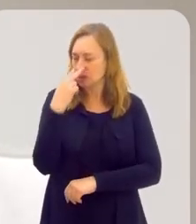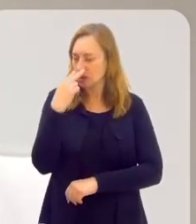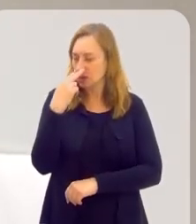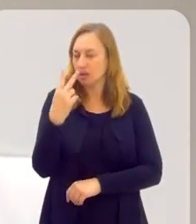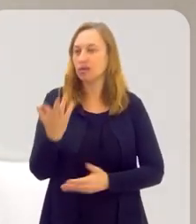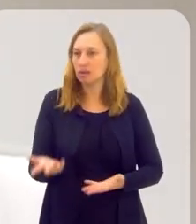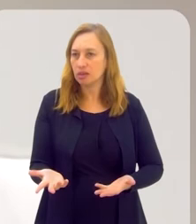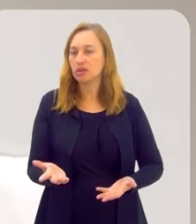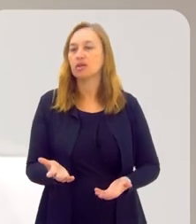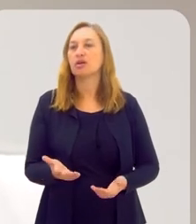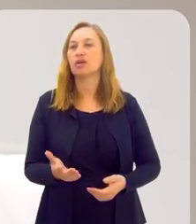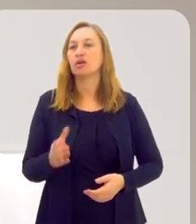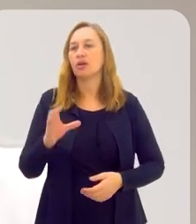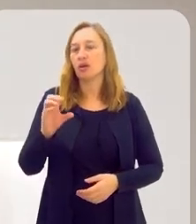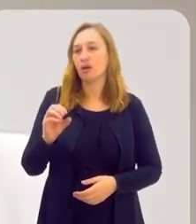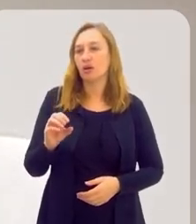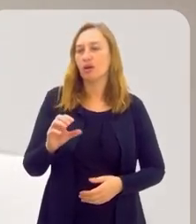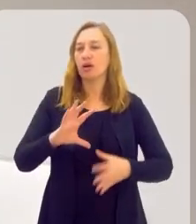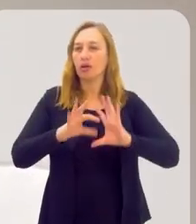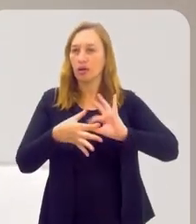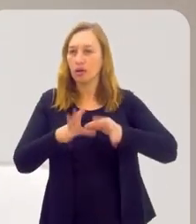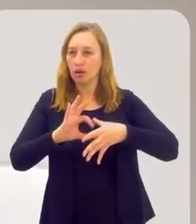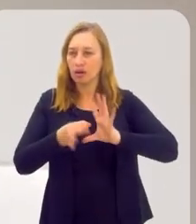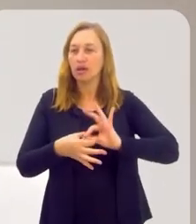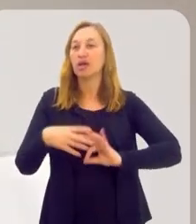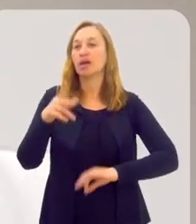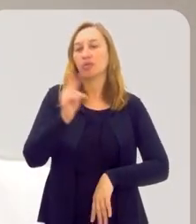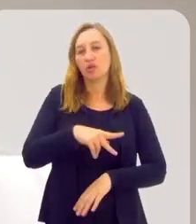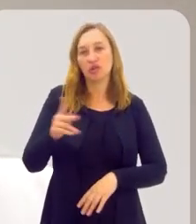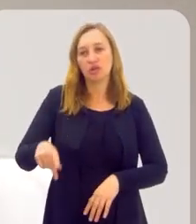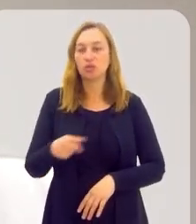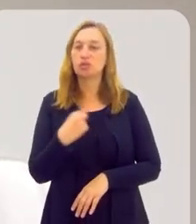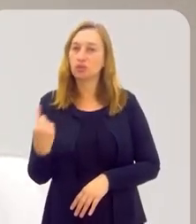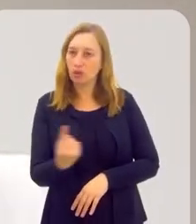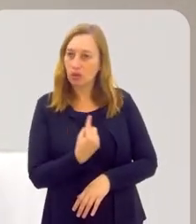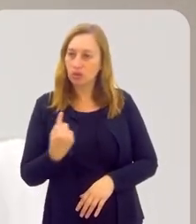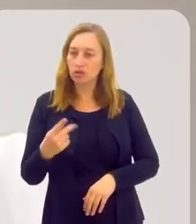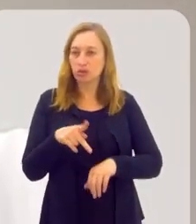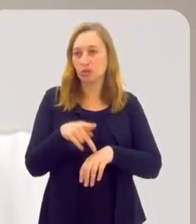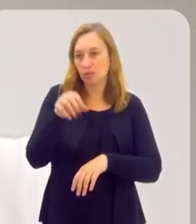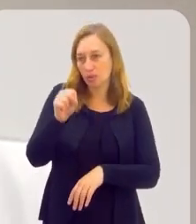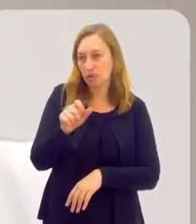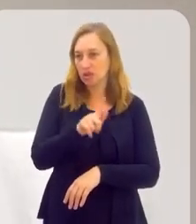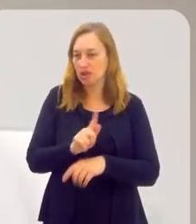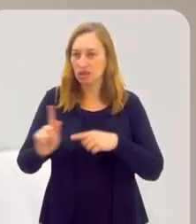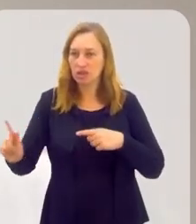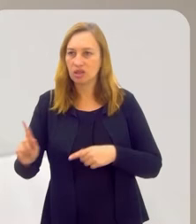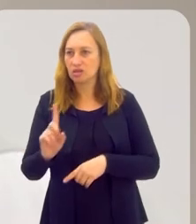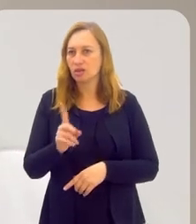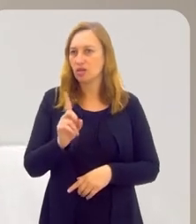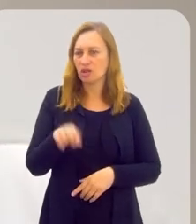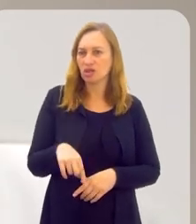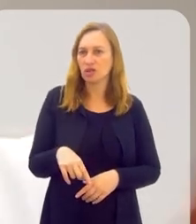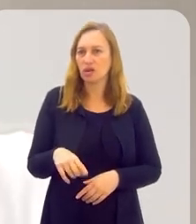Paralímpicos, campeão do mundo, campeão da Europa, e é professor da nossa pós-graduação. E não é apenas por ser uma pessoa com deficiência, é